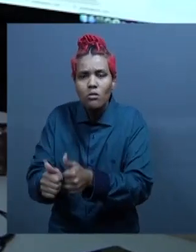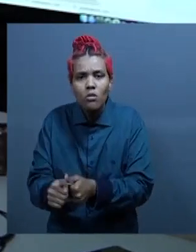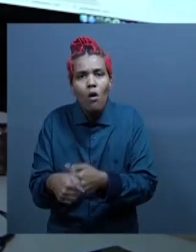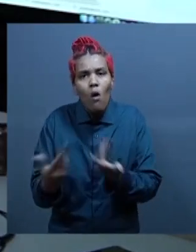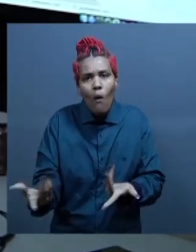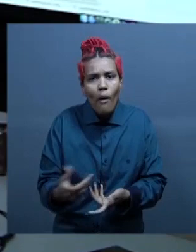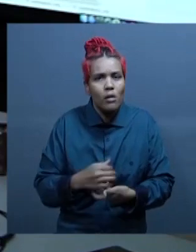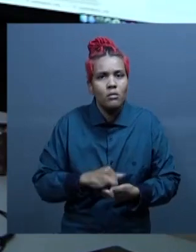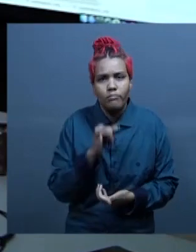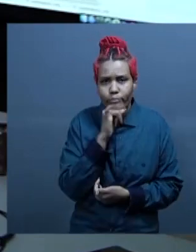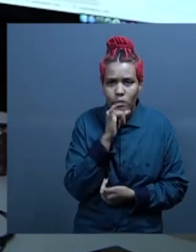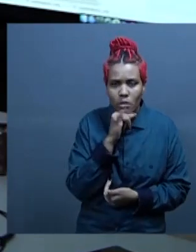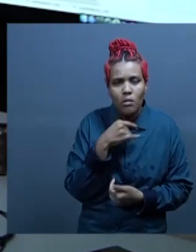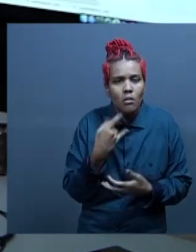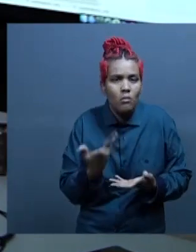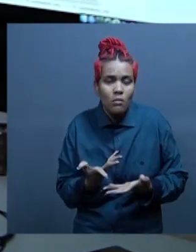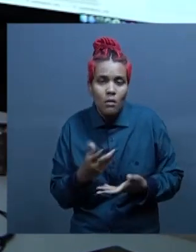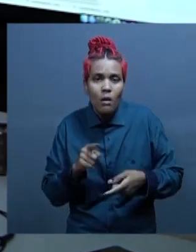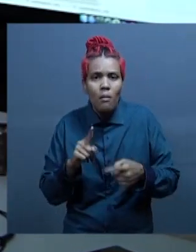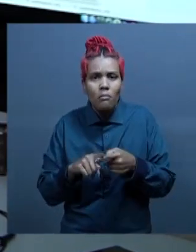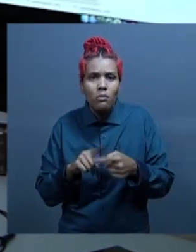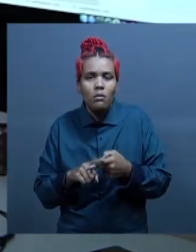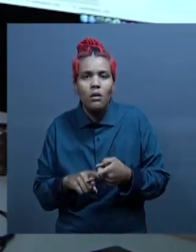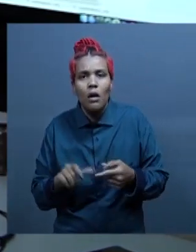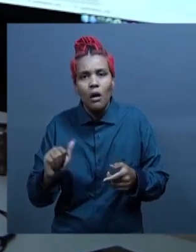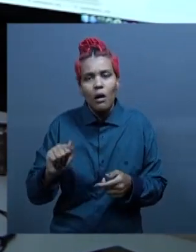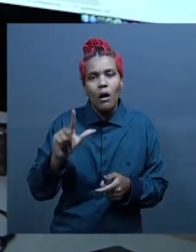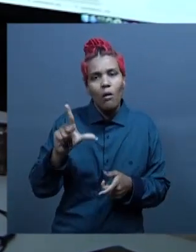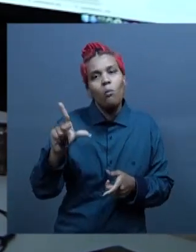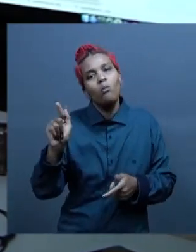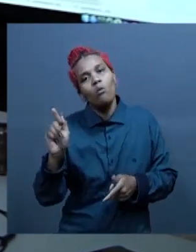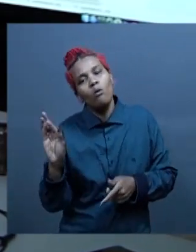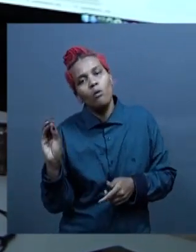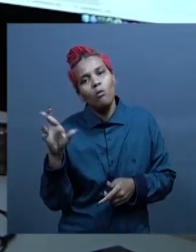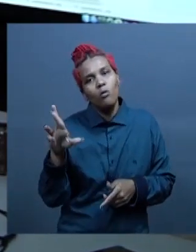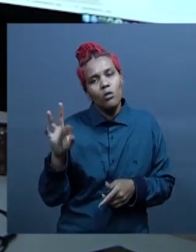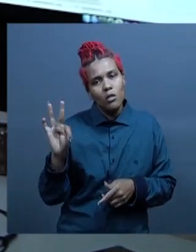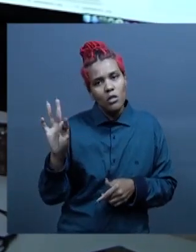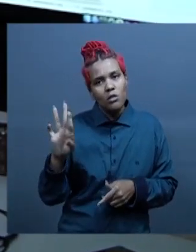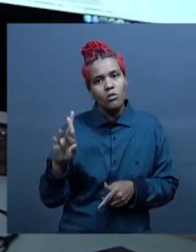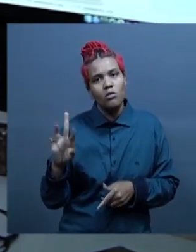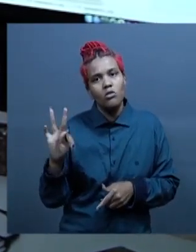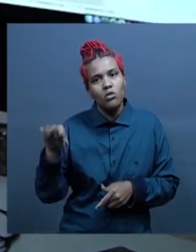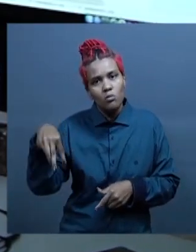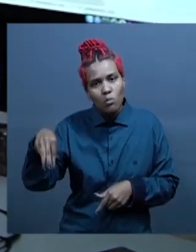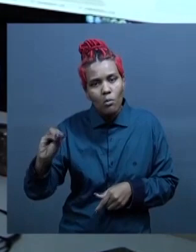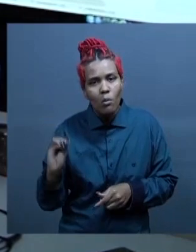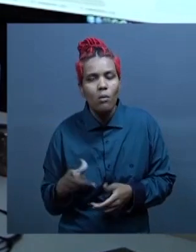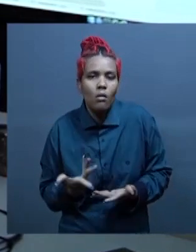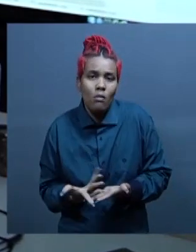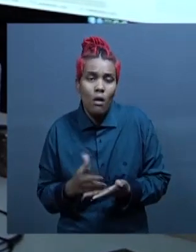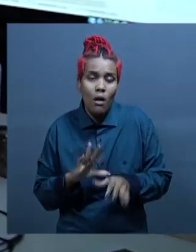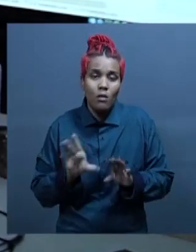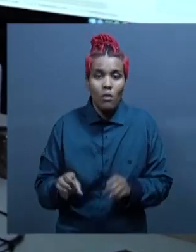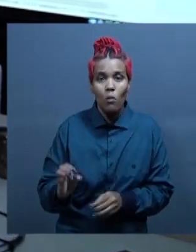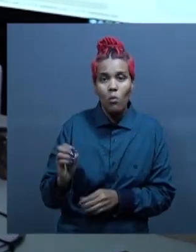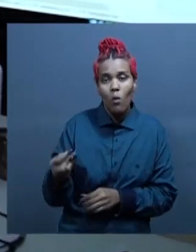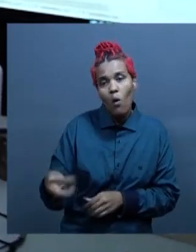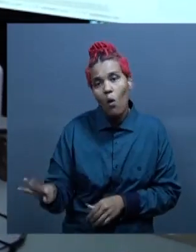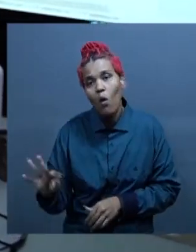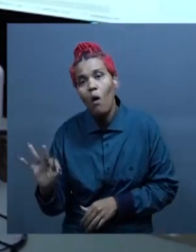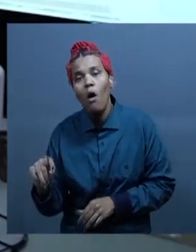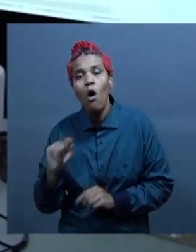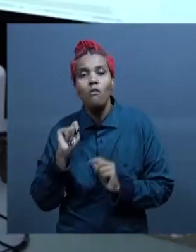a morrer pelas próprias mudanças no algoritmo das redes sociais e eu vejo que o o offline vamos assim o físico cada vez